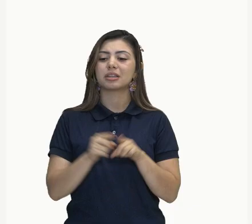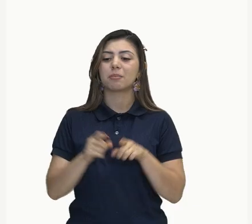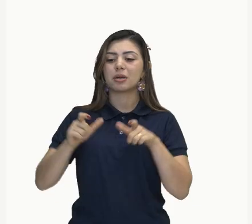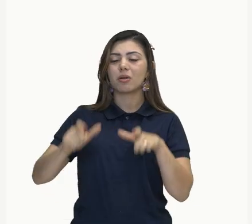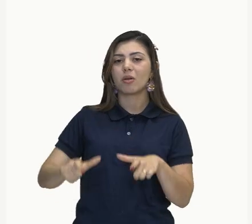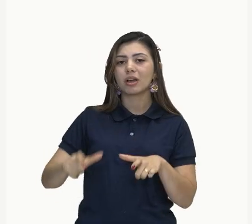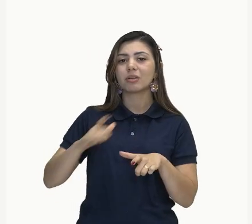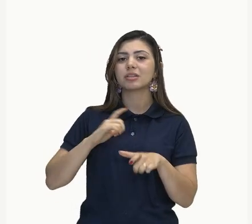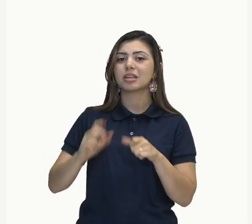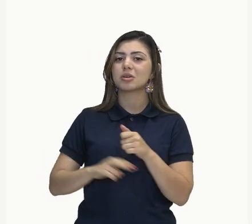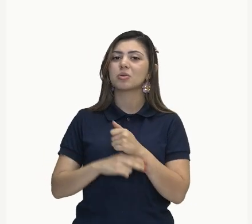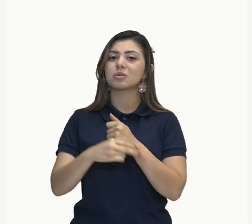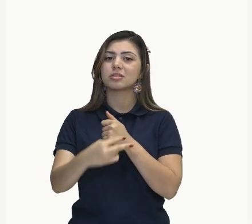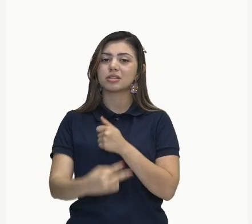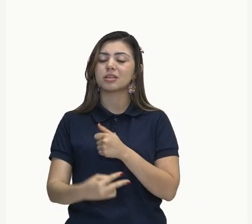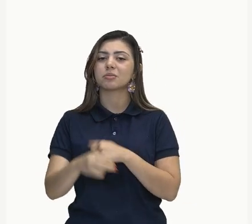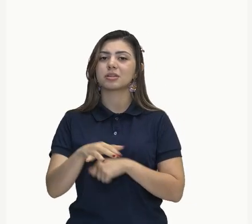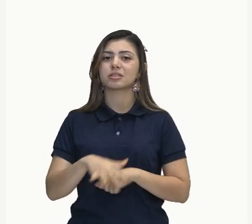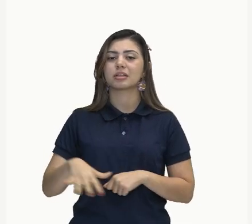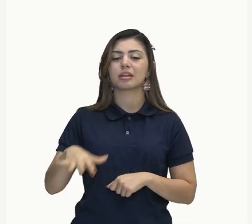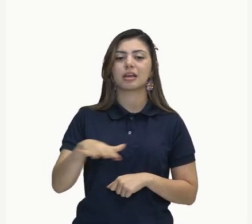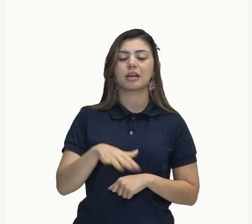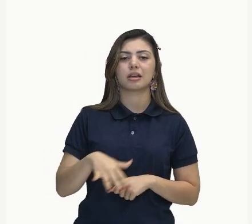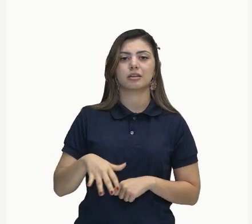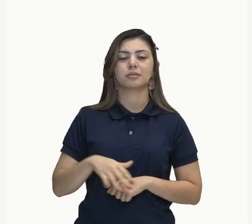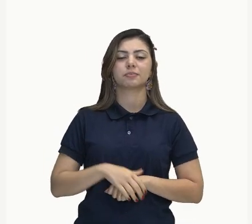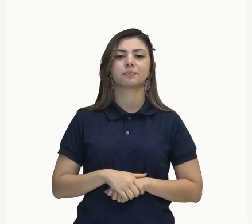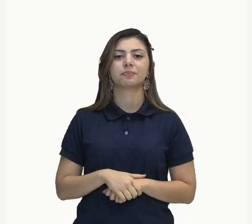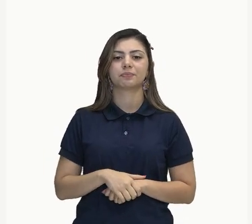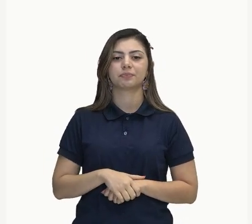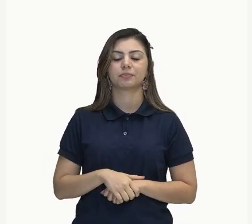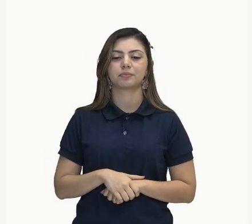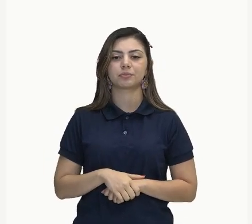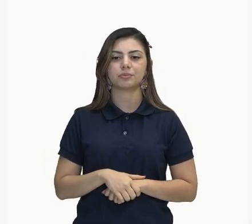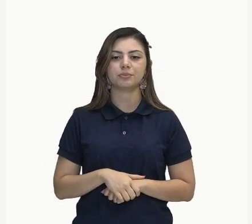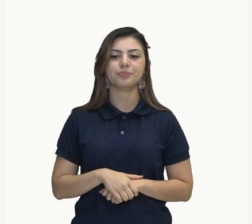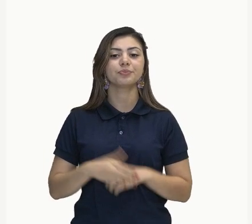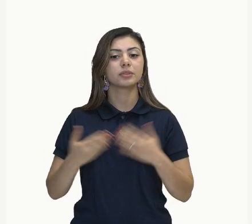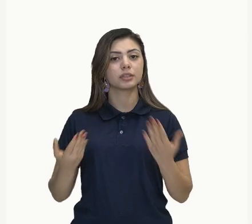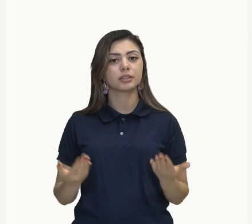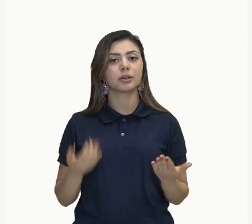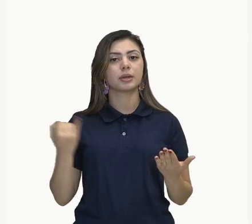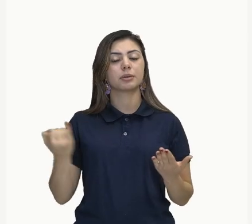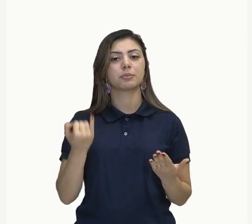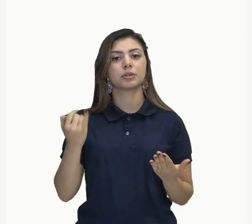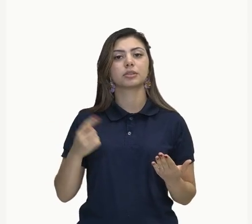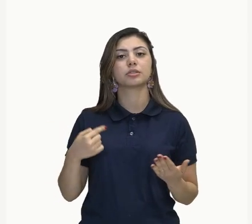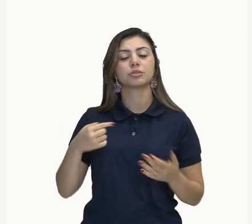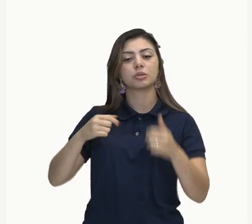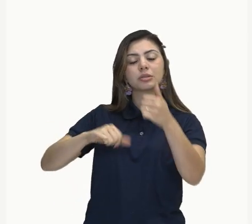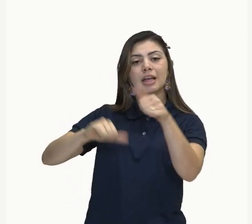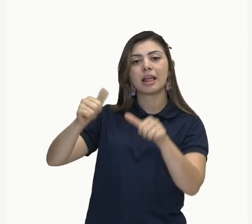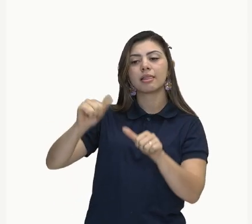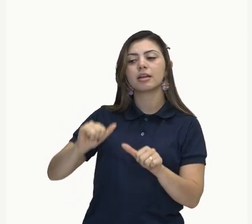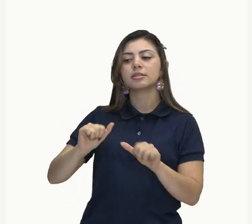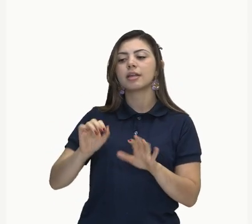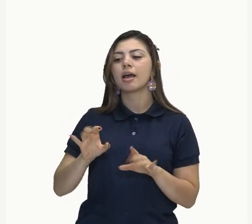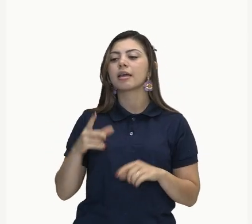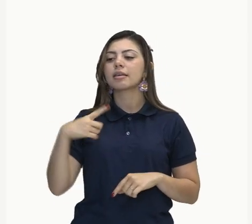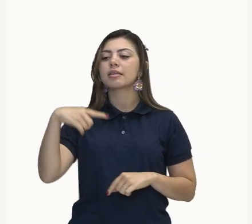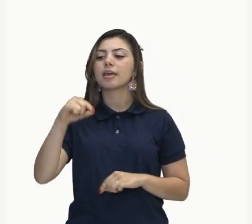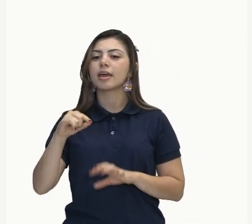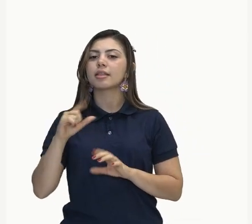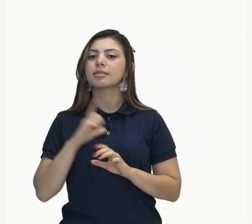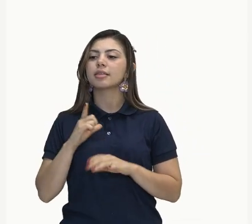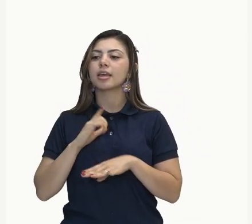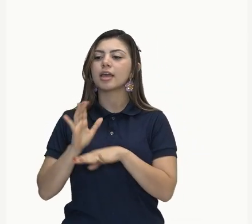afeta diretamente o espaço onde a gente vive. Por isso é tão importante analisar quem se beneficia e quem está